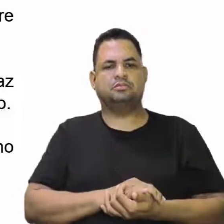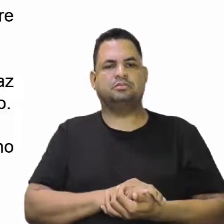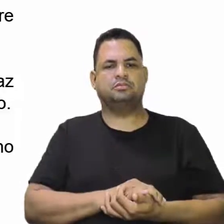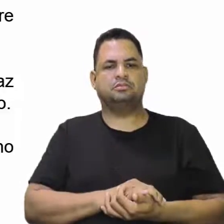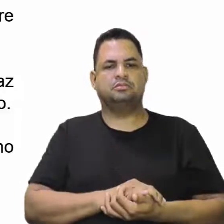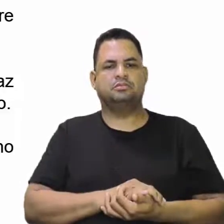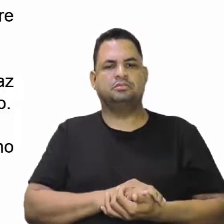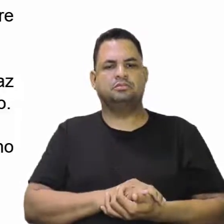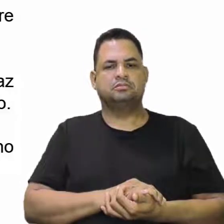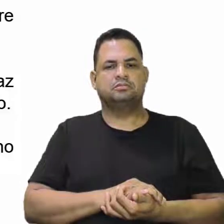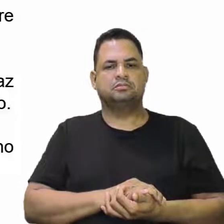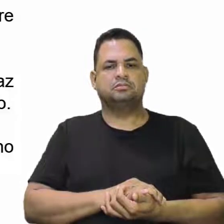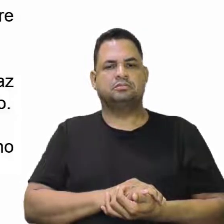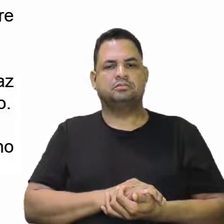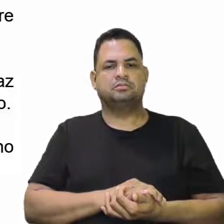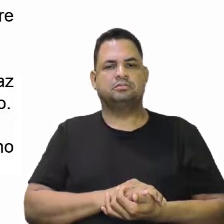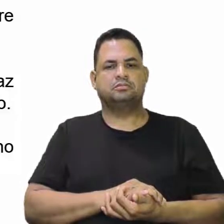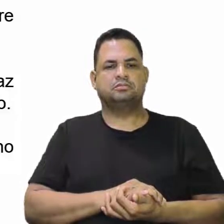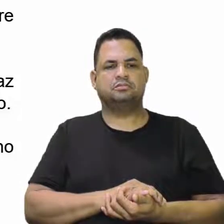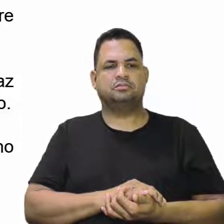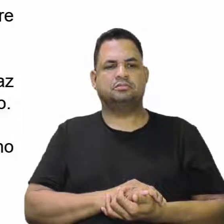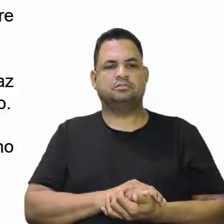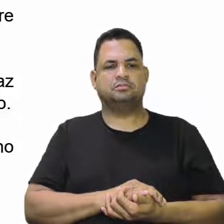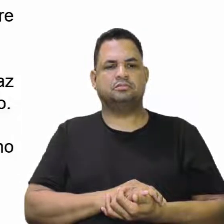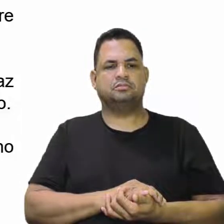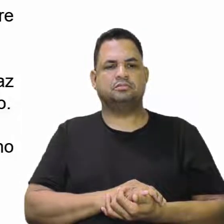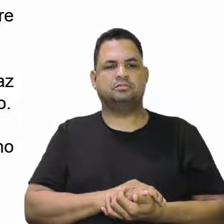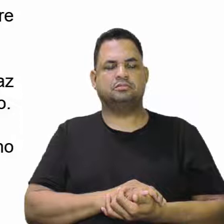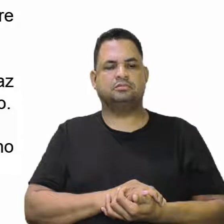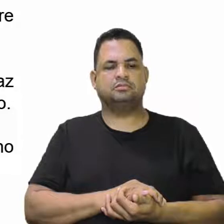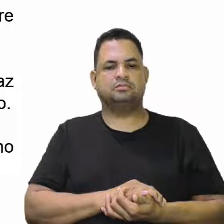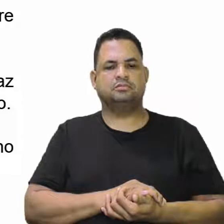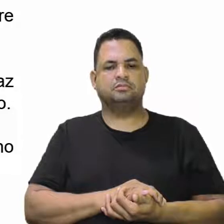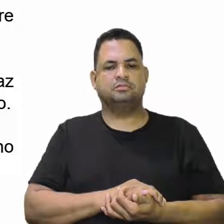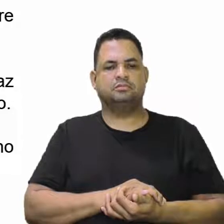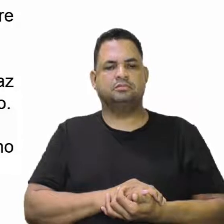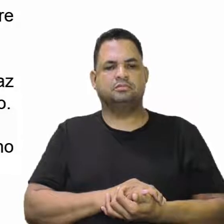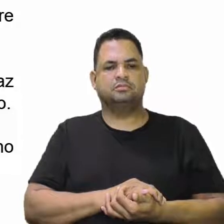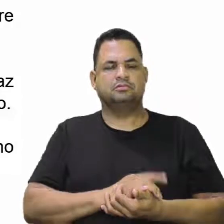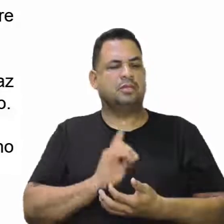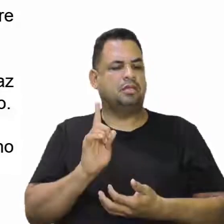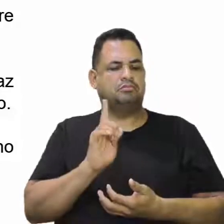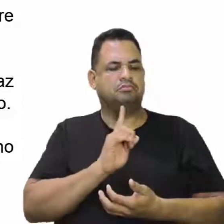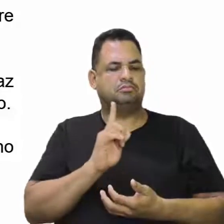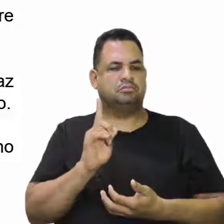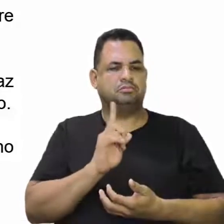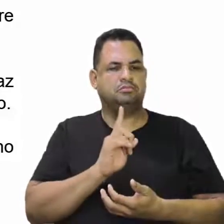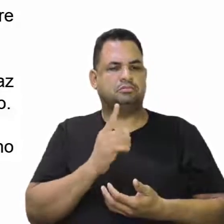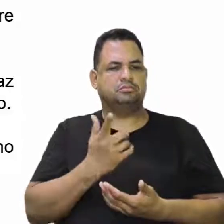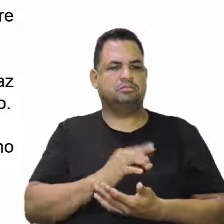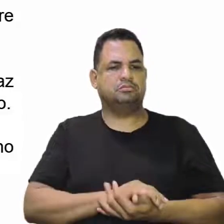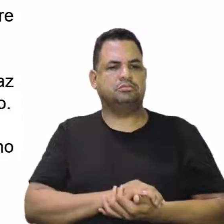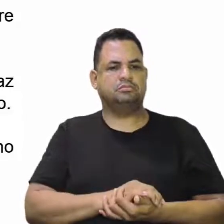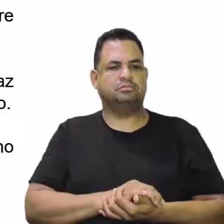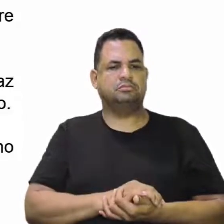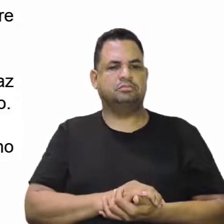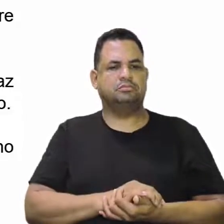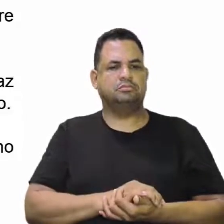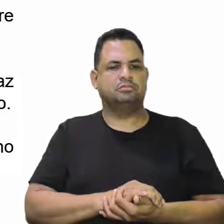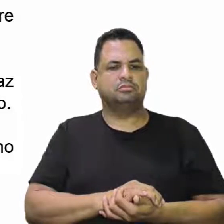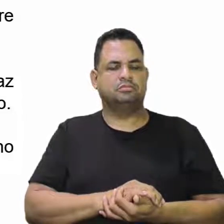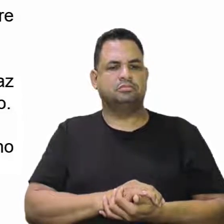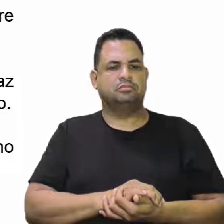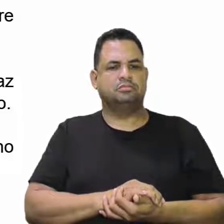llamado, que está em primeiro globo, se refere a uma chamada por teléfono? Não. Não. La tirita